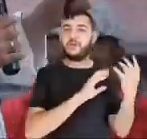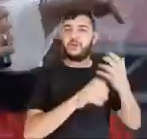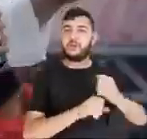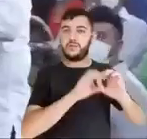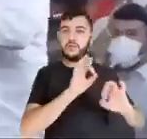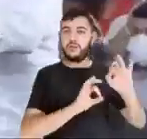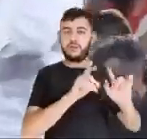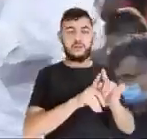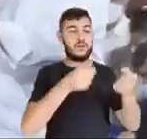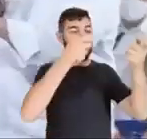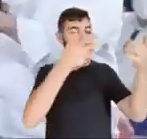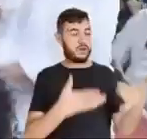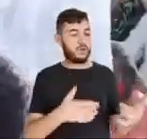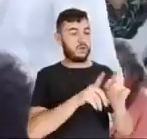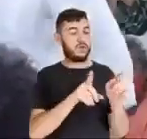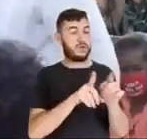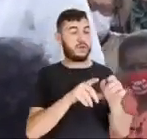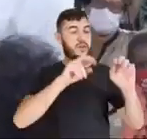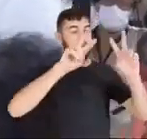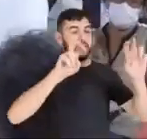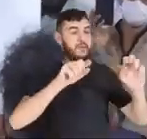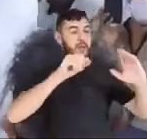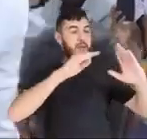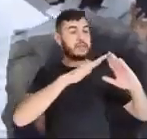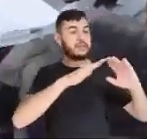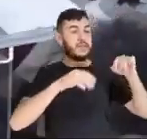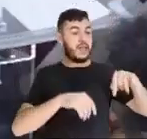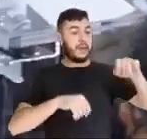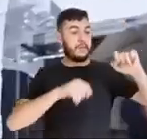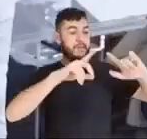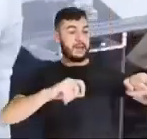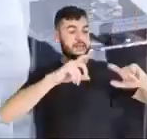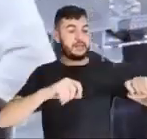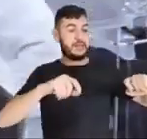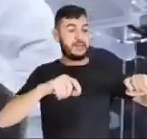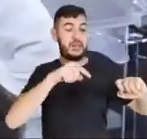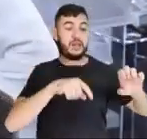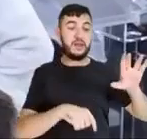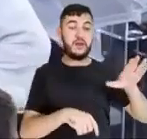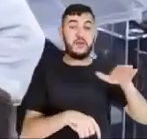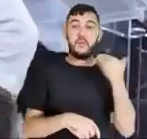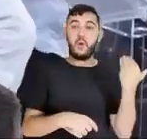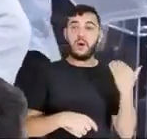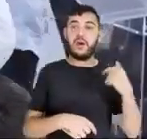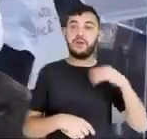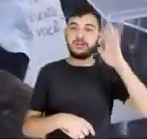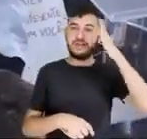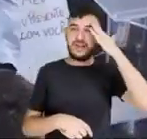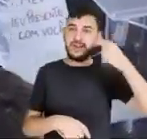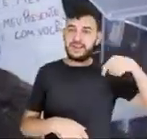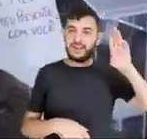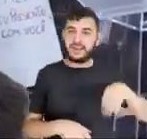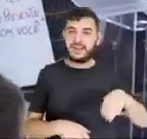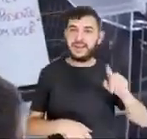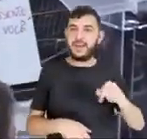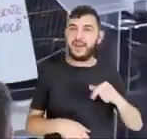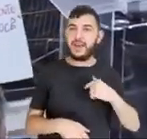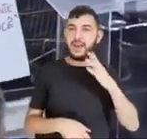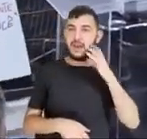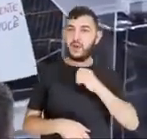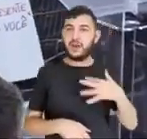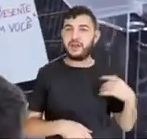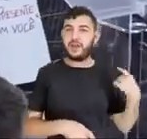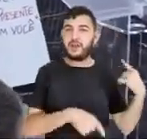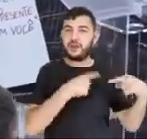dele: olha, essa casa que eu tenho aqui em Brasília, se eu morrer, você vai ser o herdeiro. E sabe quanto você vai pagar de imposto